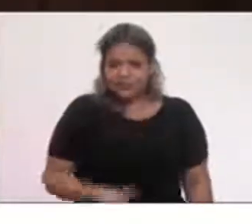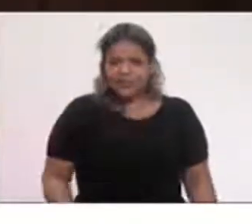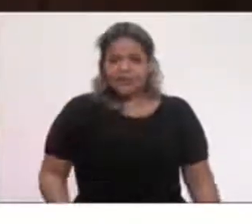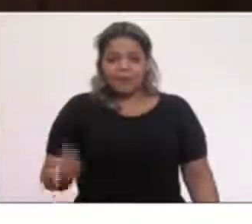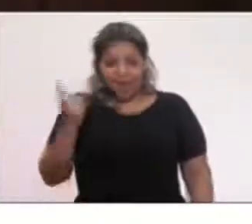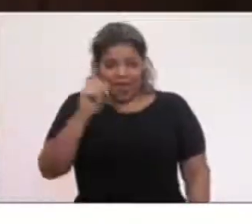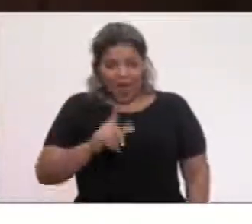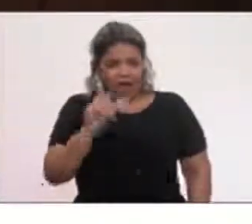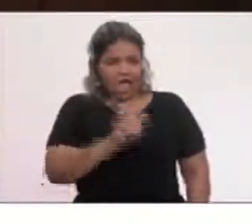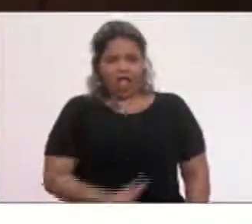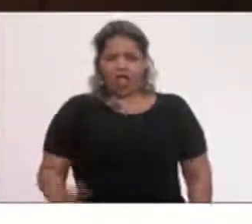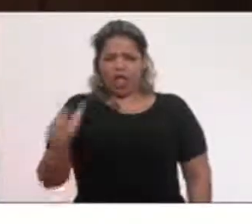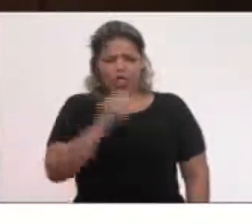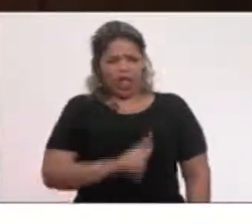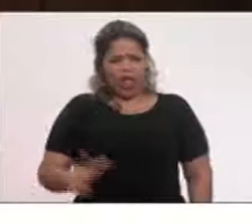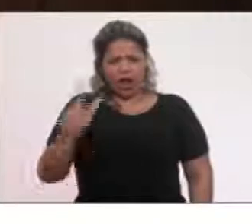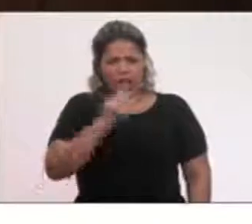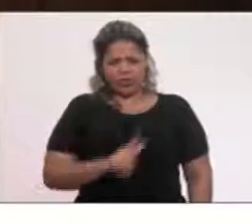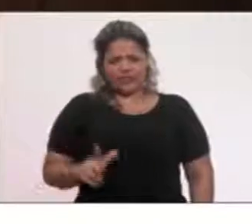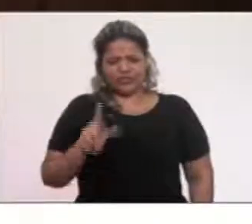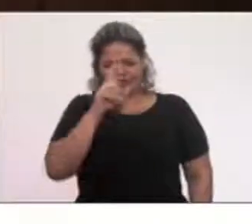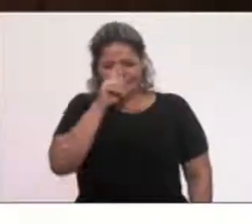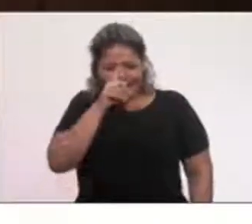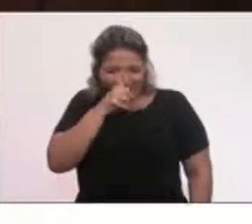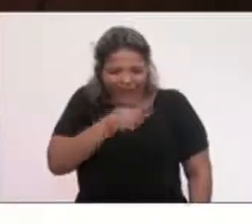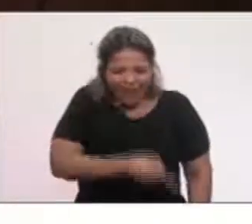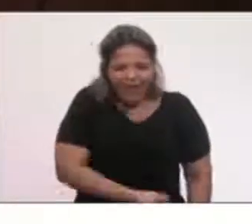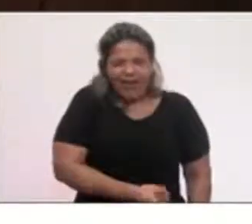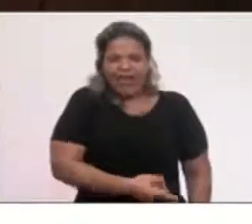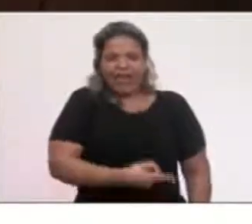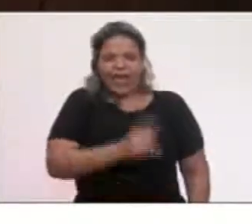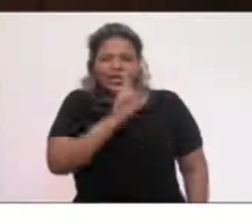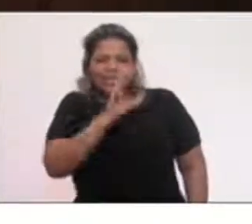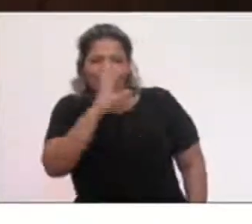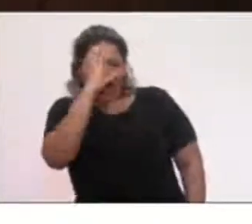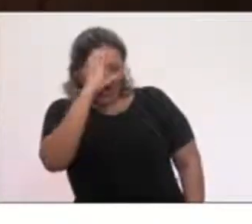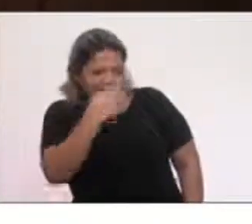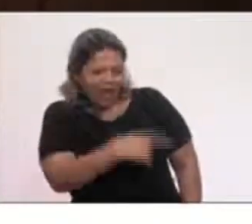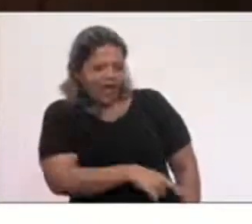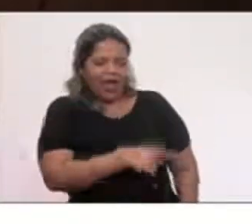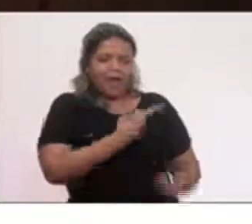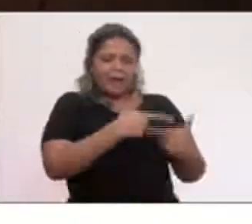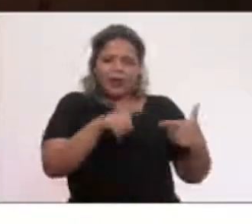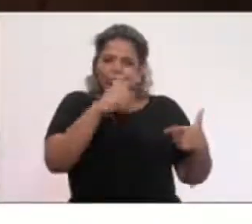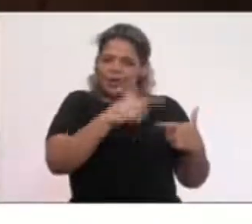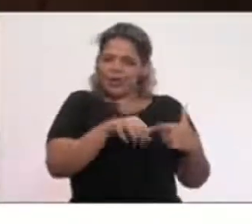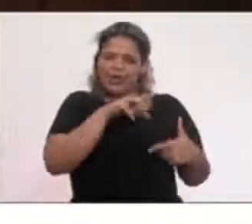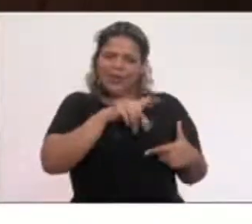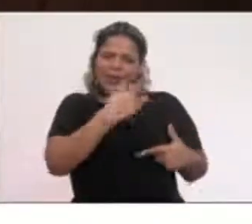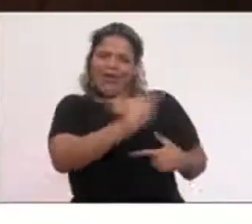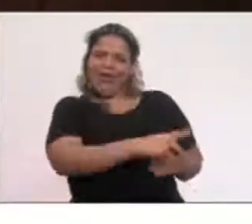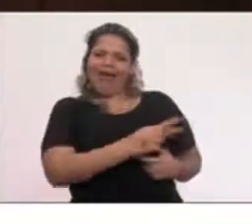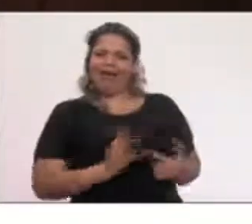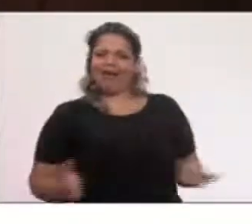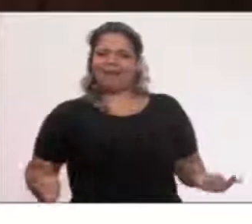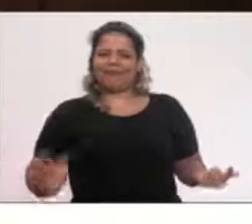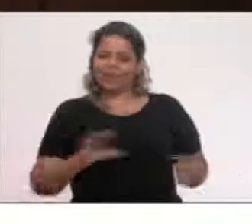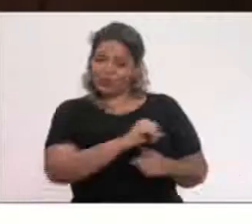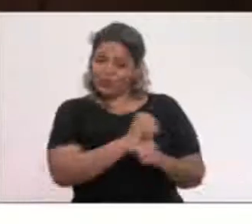é a lógica de penalização do trabalhador sobre problemas que dizem respeito a toda a